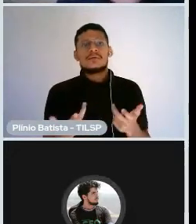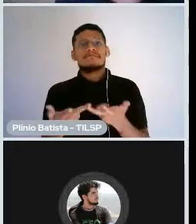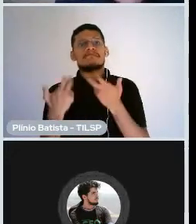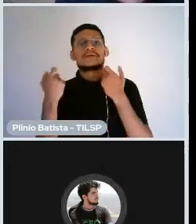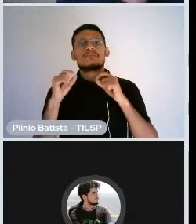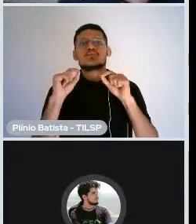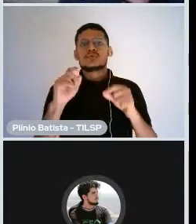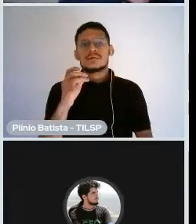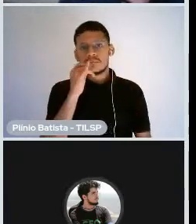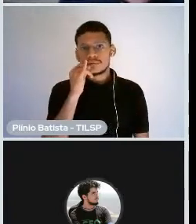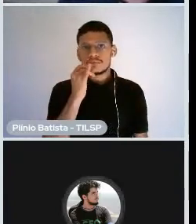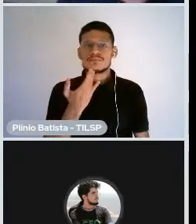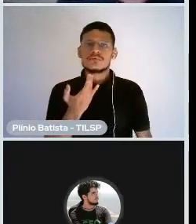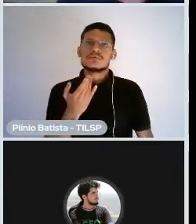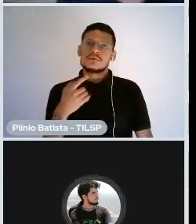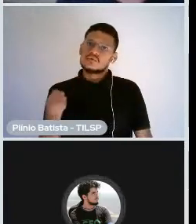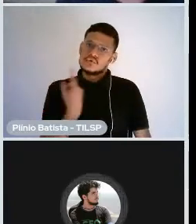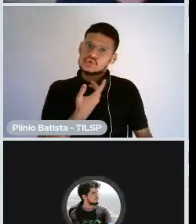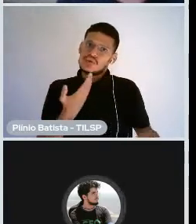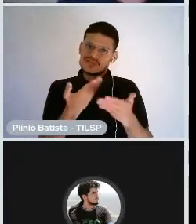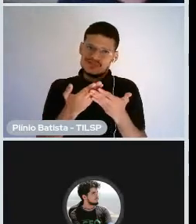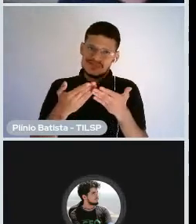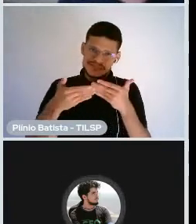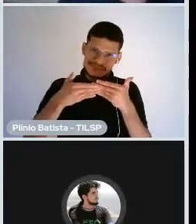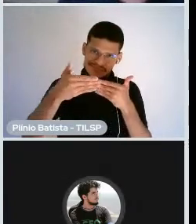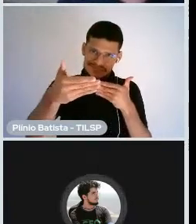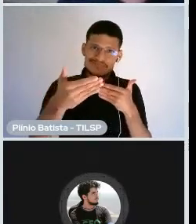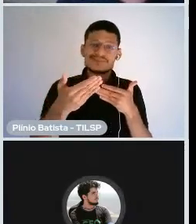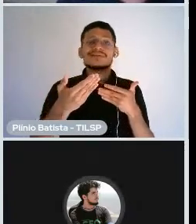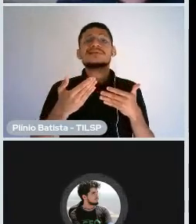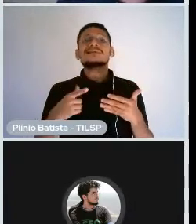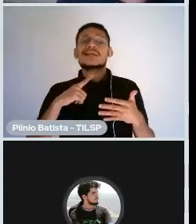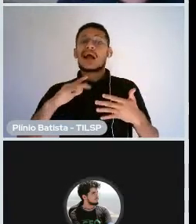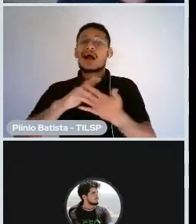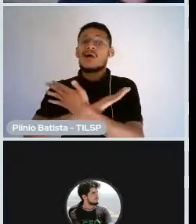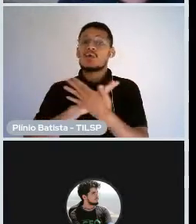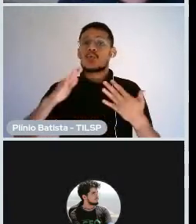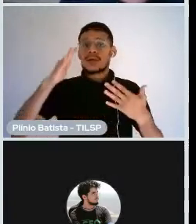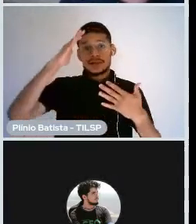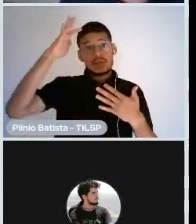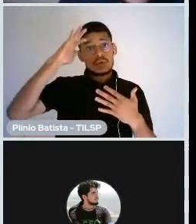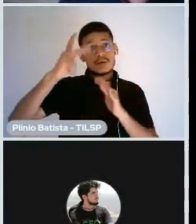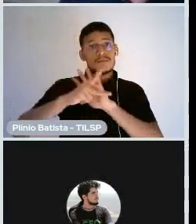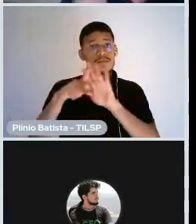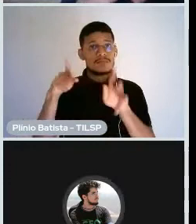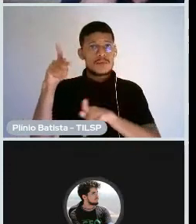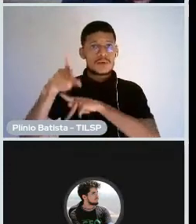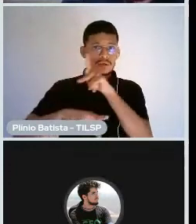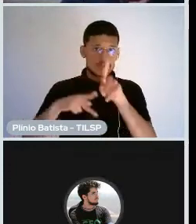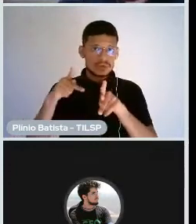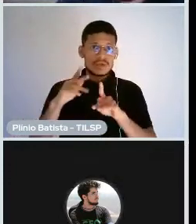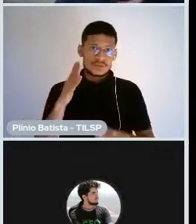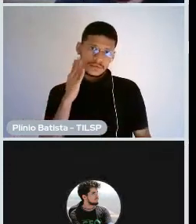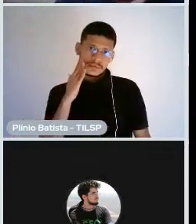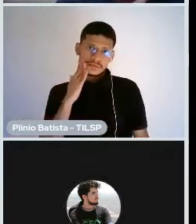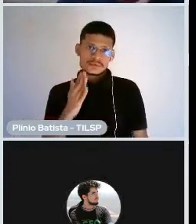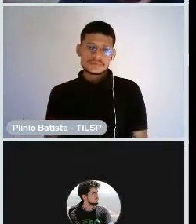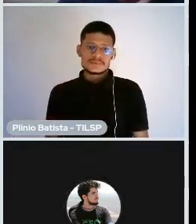que a gente vai ver também mais na frente, que isso acaba entrando em algumas teorias populacionais, tá bom?